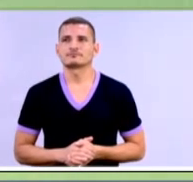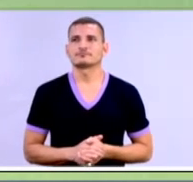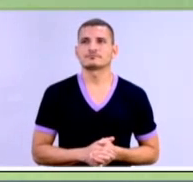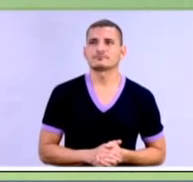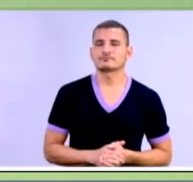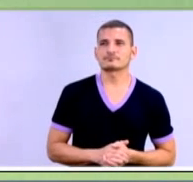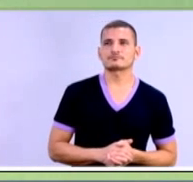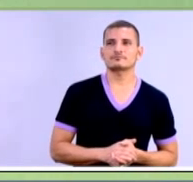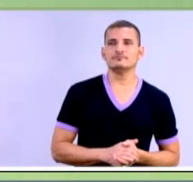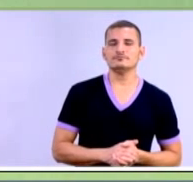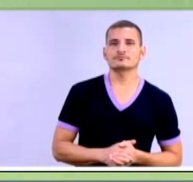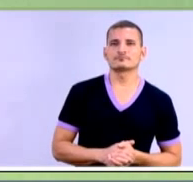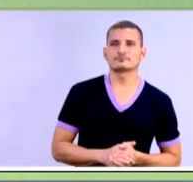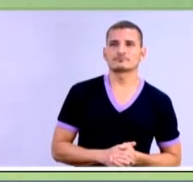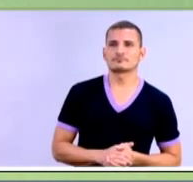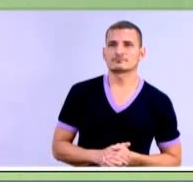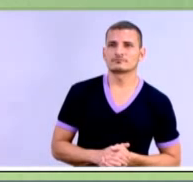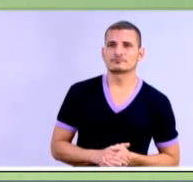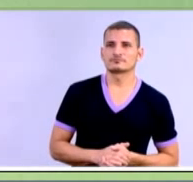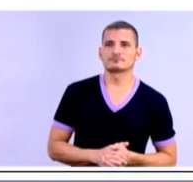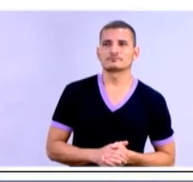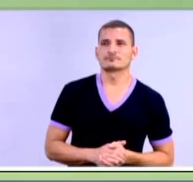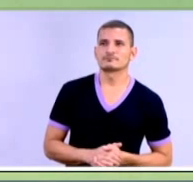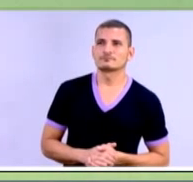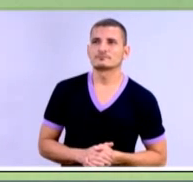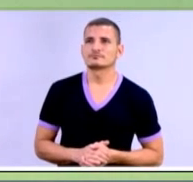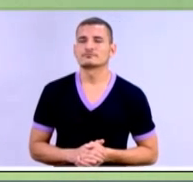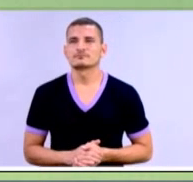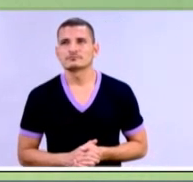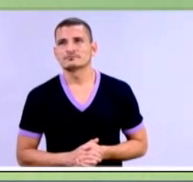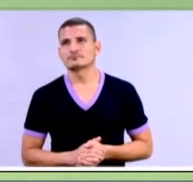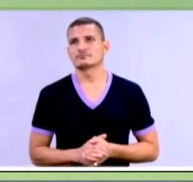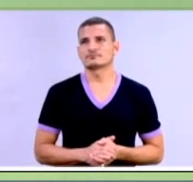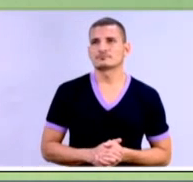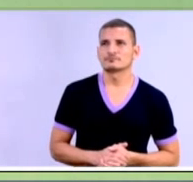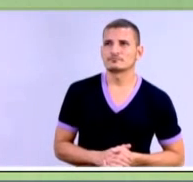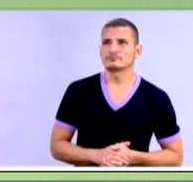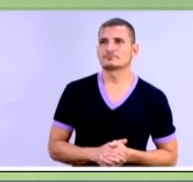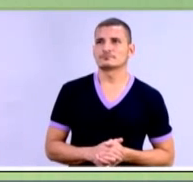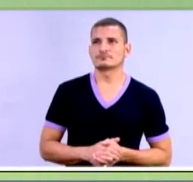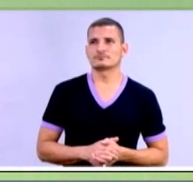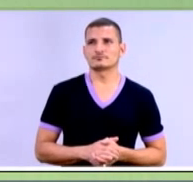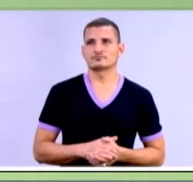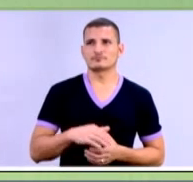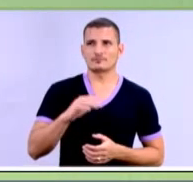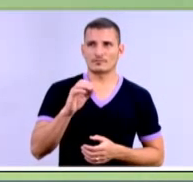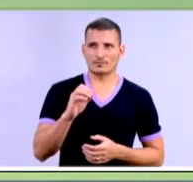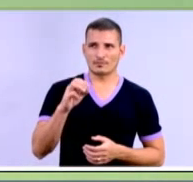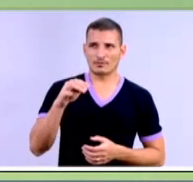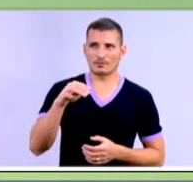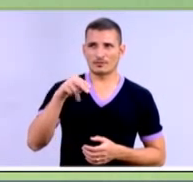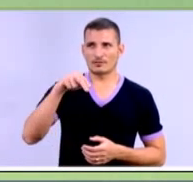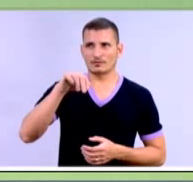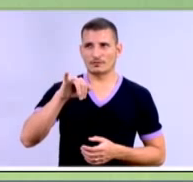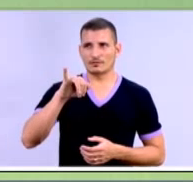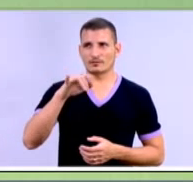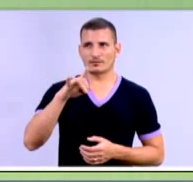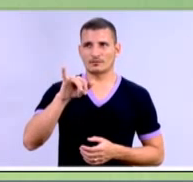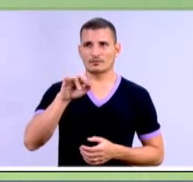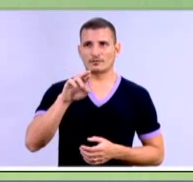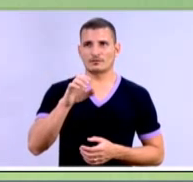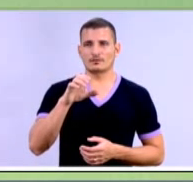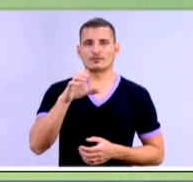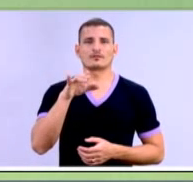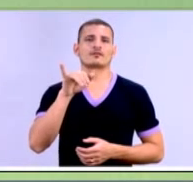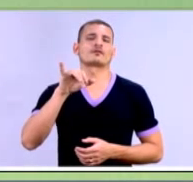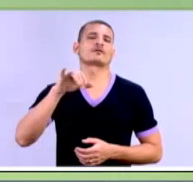aí são 2 links que a gente está vendo, mas poderiam ser mais. Bom, a transmissão omnidirecional, ela espalha o sinal,